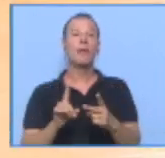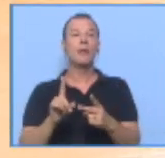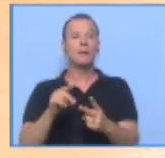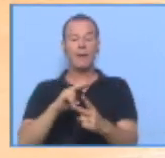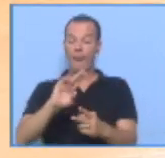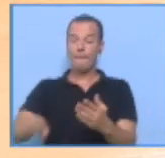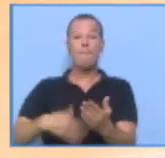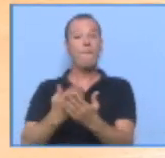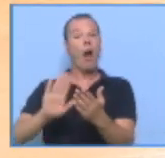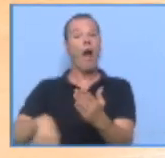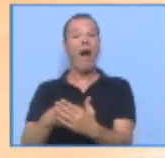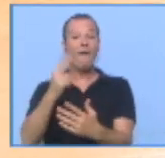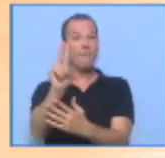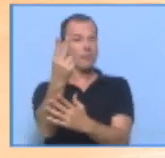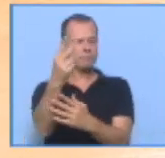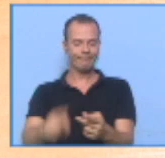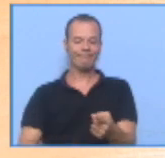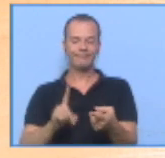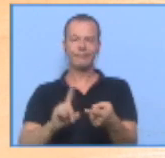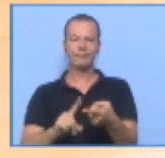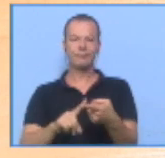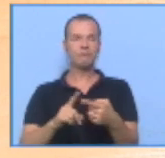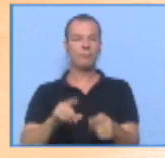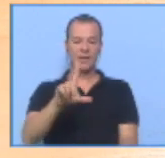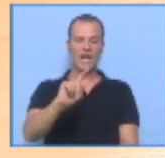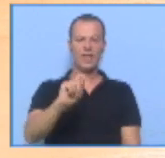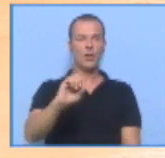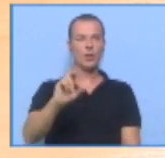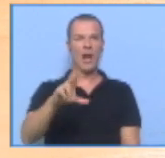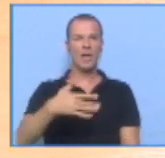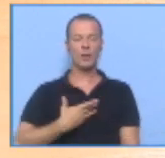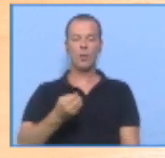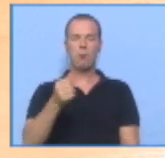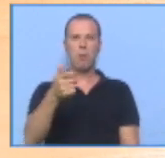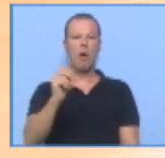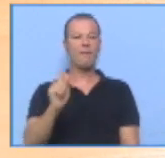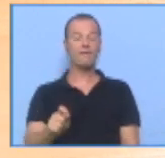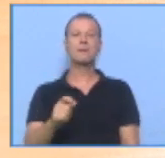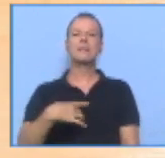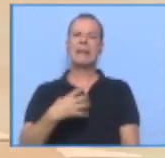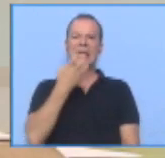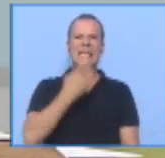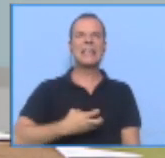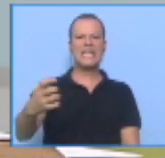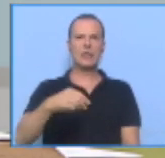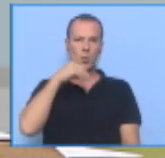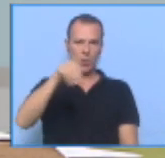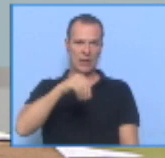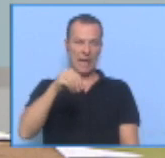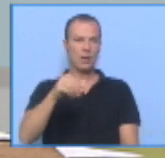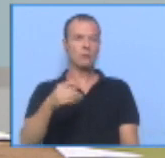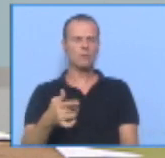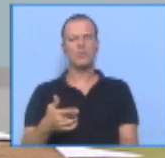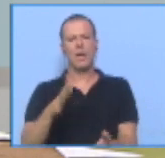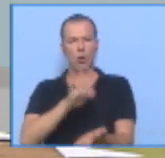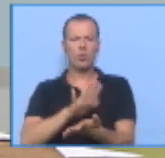duas propostas. Uma delas, Leonardo Boff, Ecologia, Grito da Terra, Grito dos Pobres. É uma